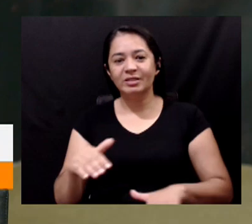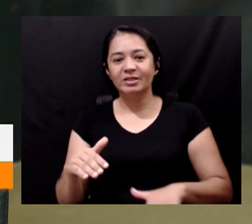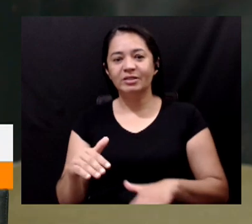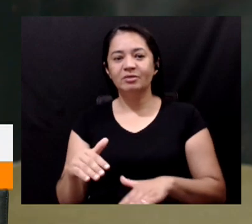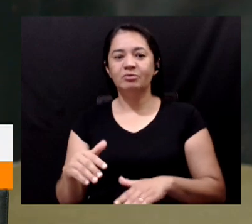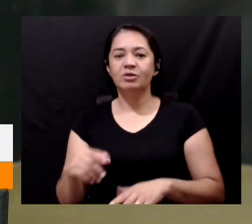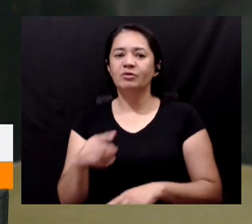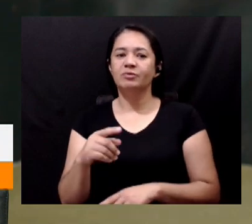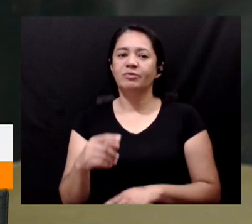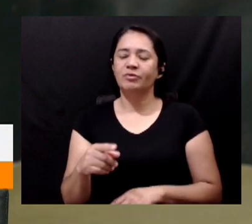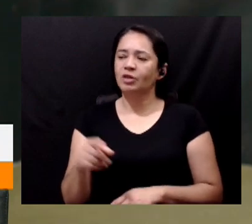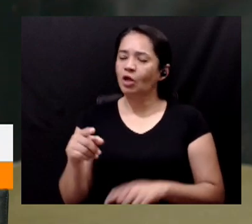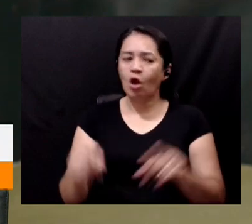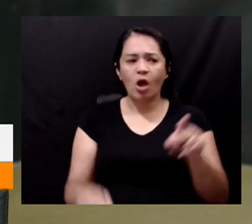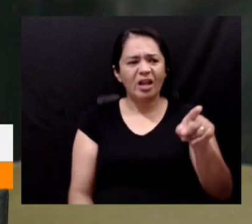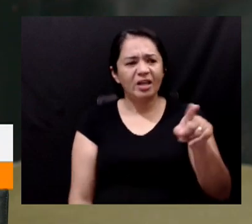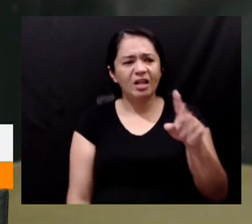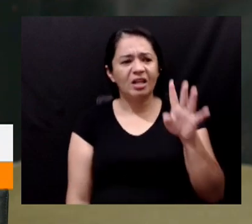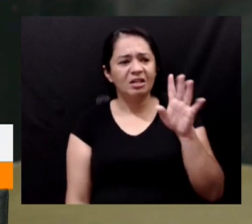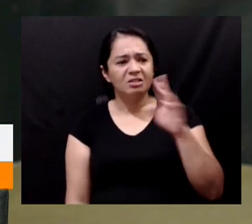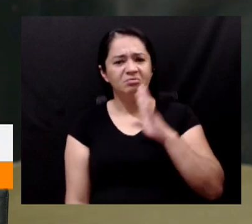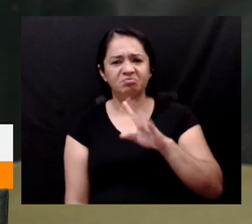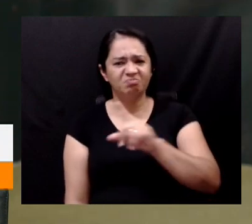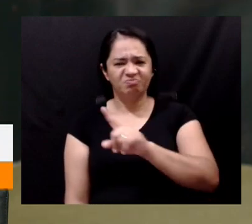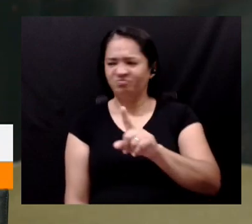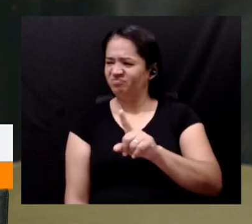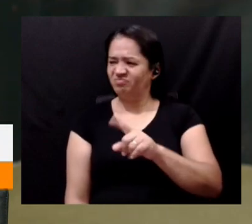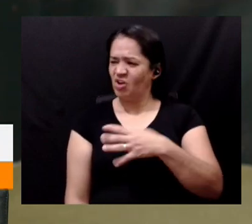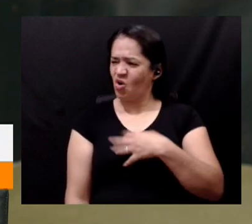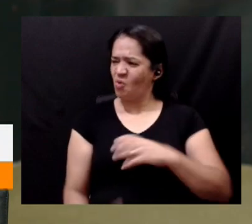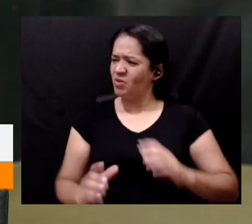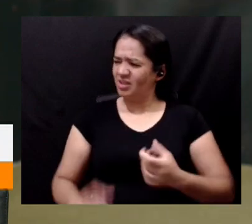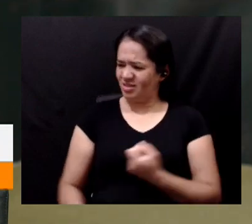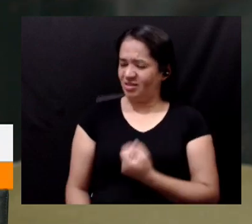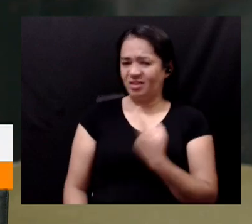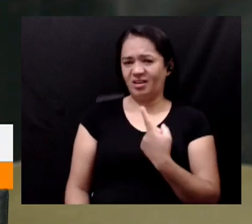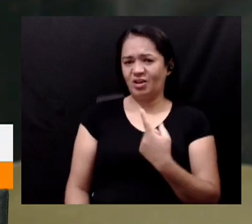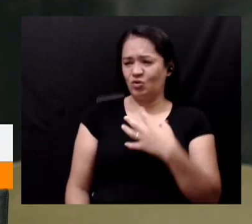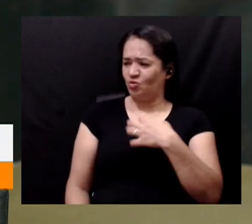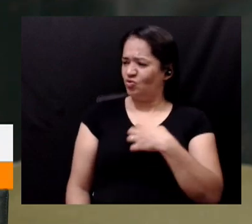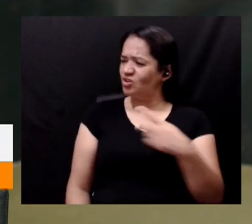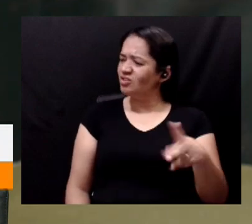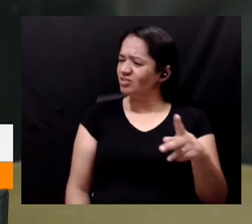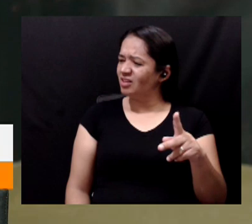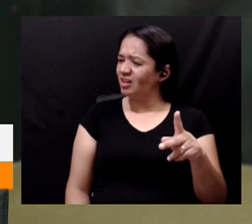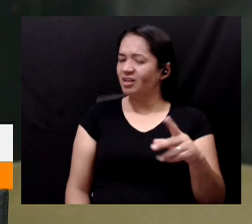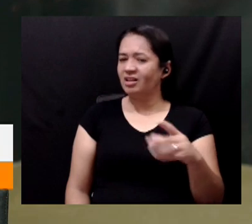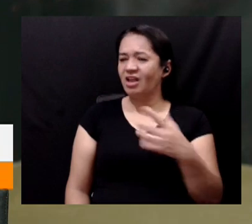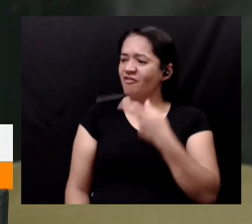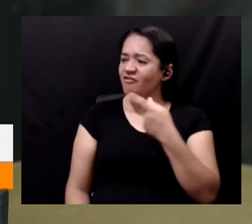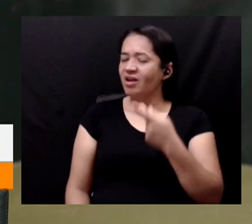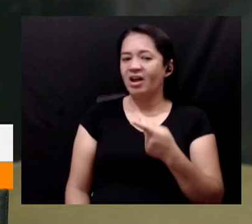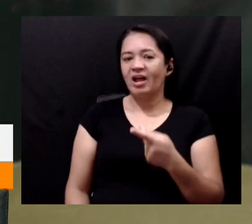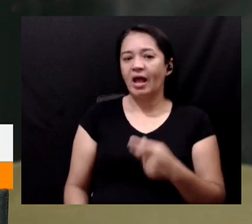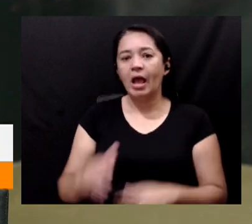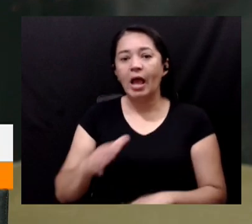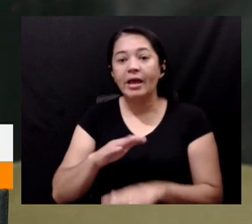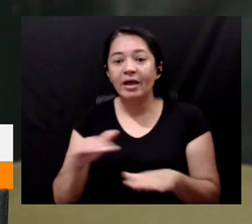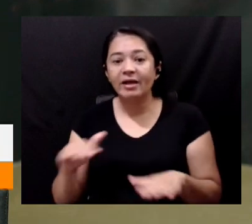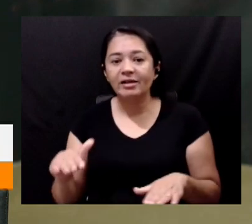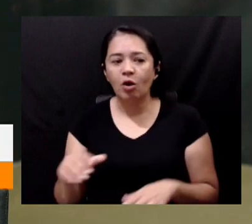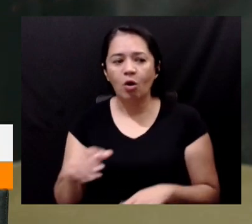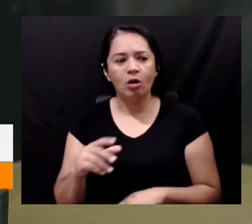aqui não é legal, você está vendo o comportamento, né, você está vendo a forma que a pessoa fala", e aí a criança vai: "Opa, espera aí, né, a